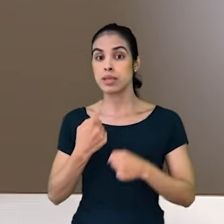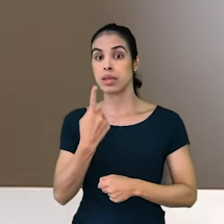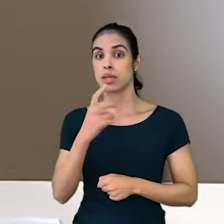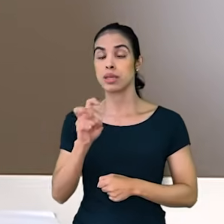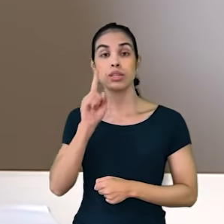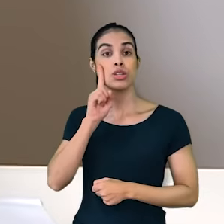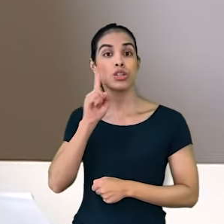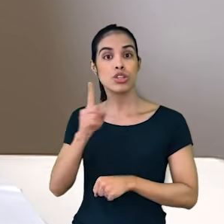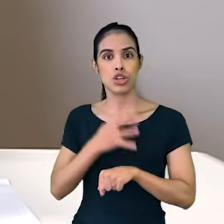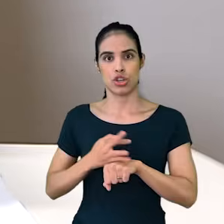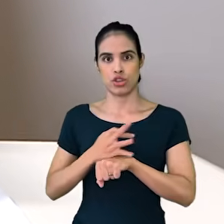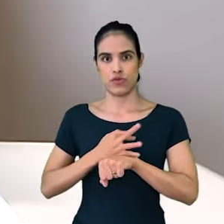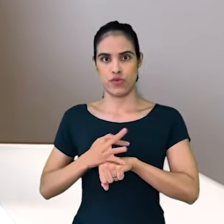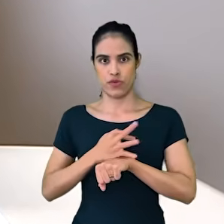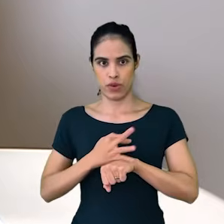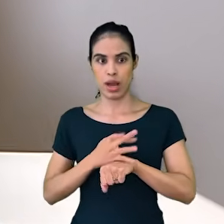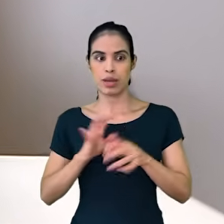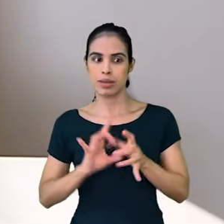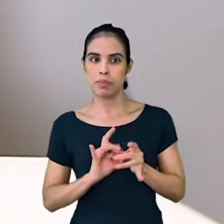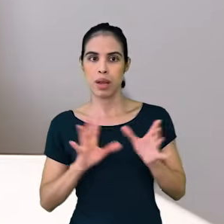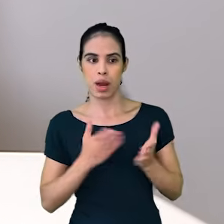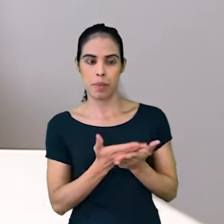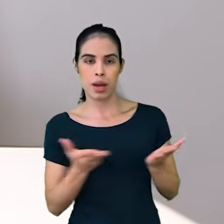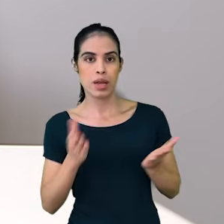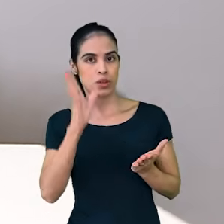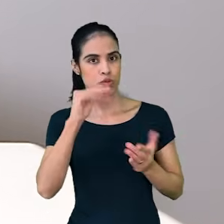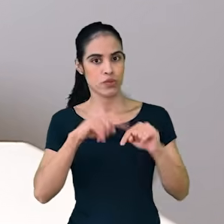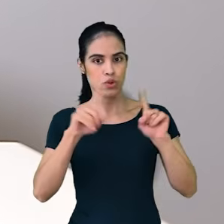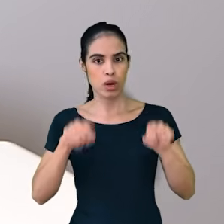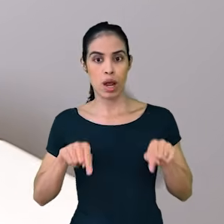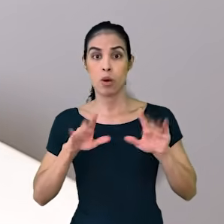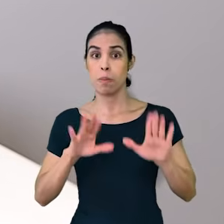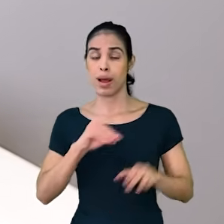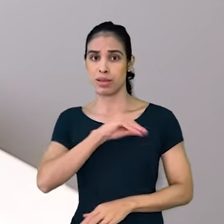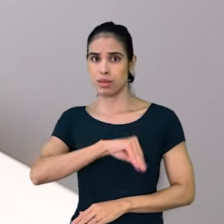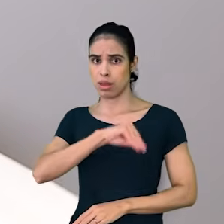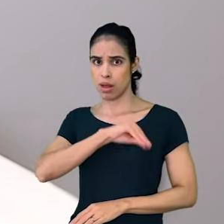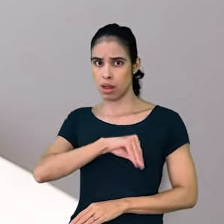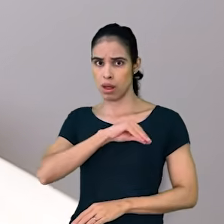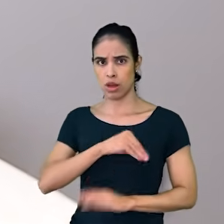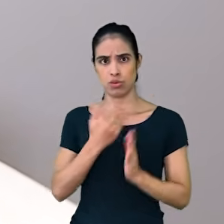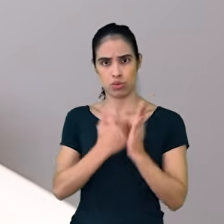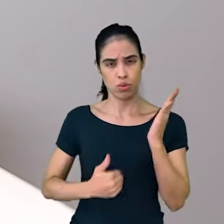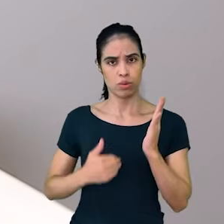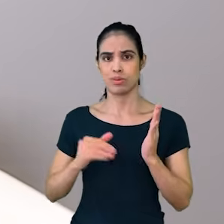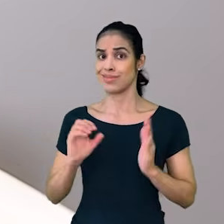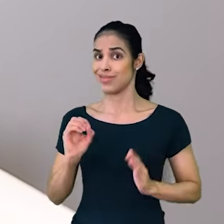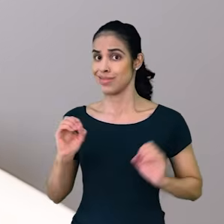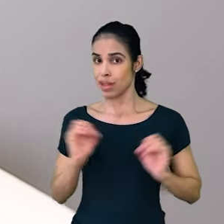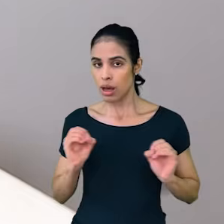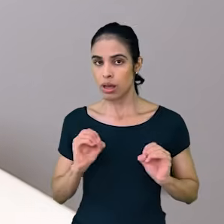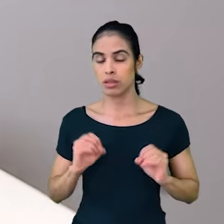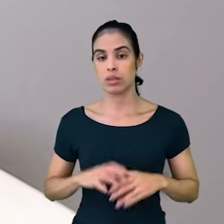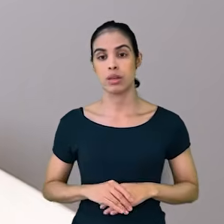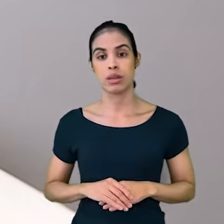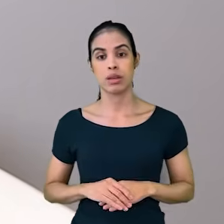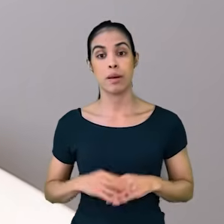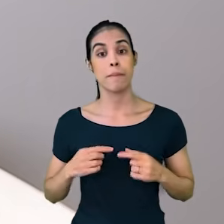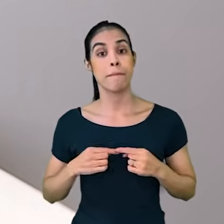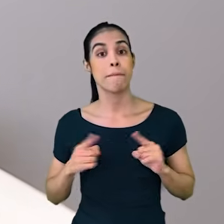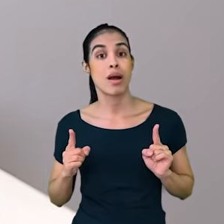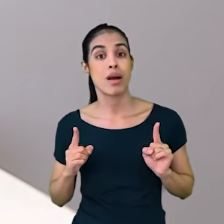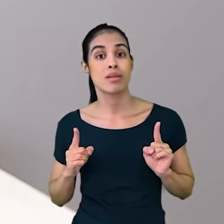de férias às trabalhadoras e aos trabalhadores, sem prejuízo no salário. Mas tinha um detalhe: